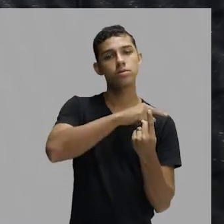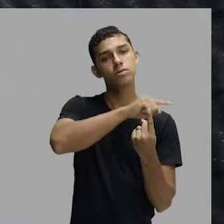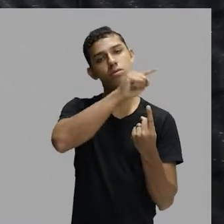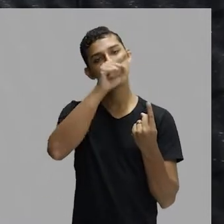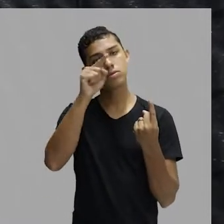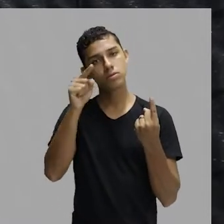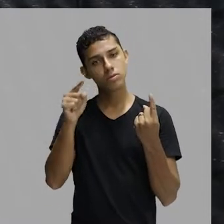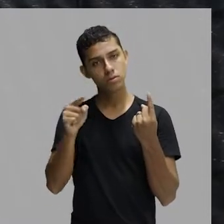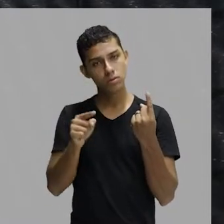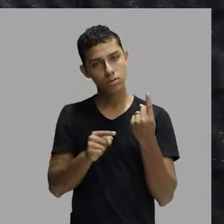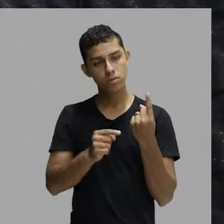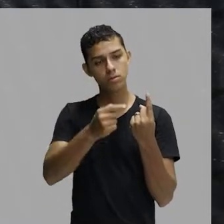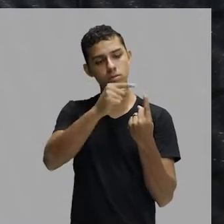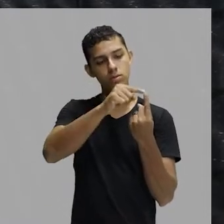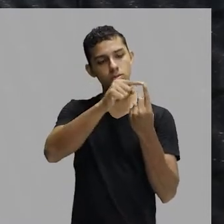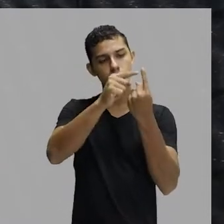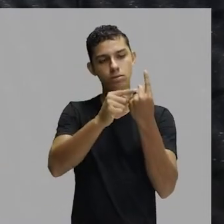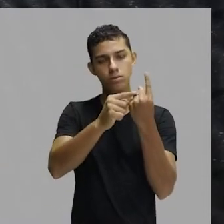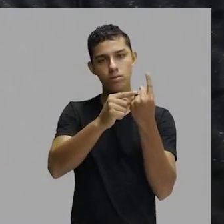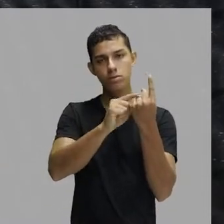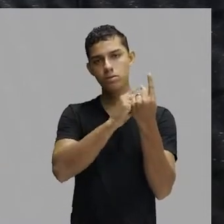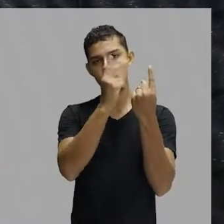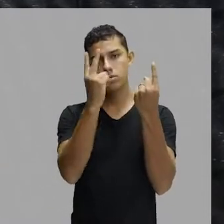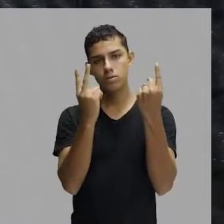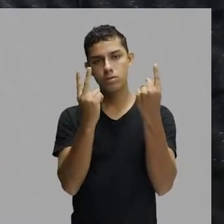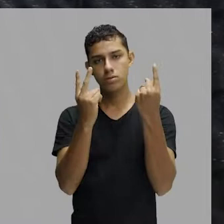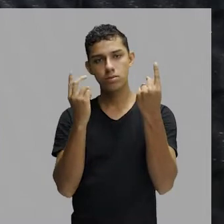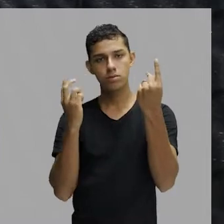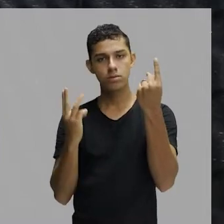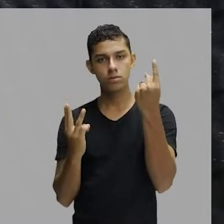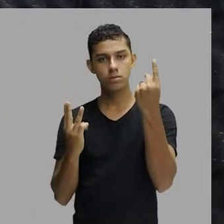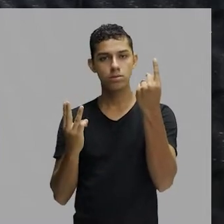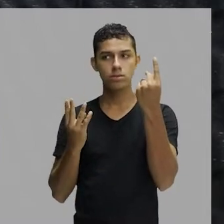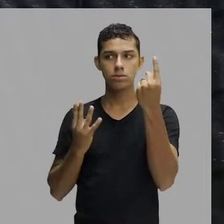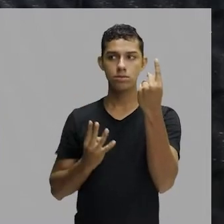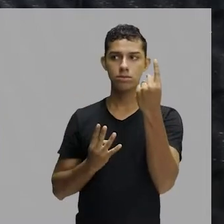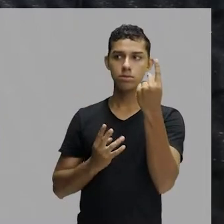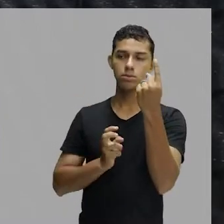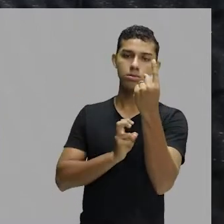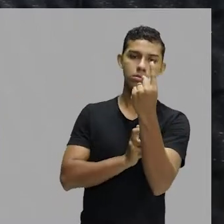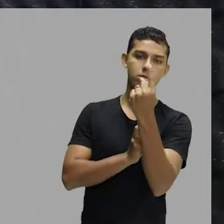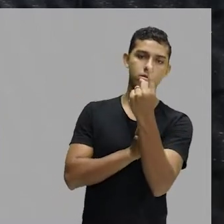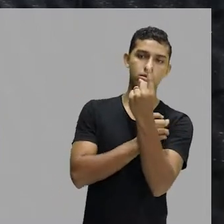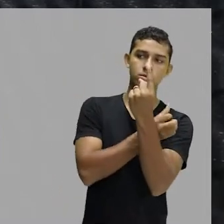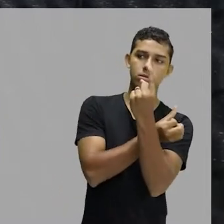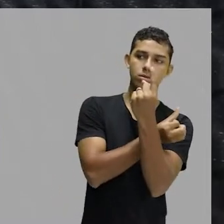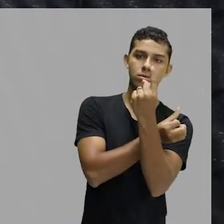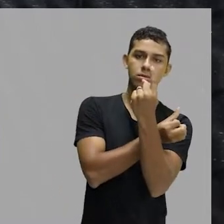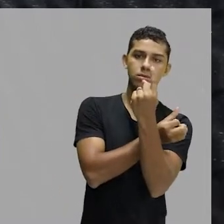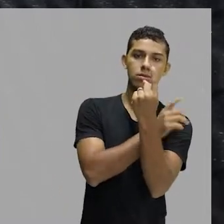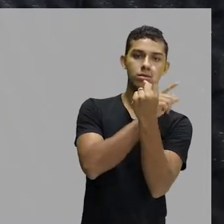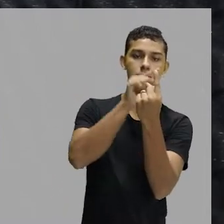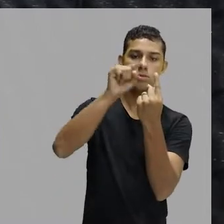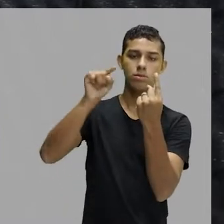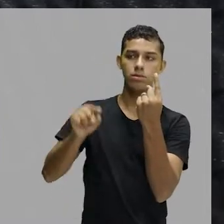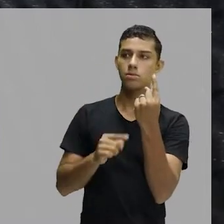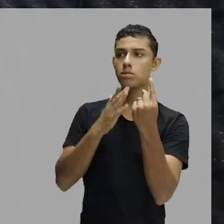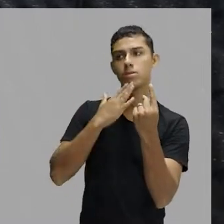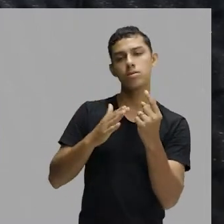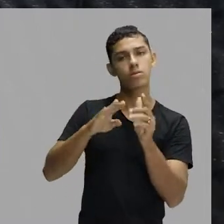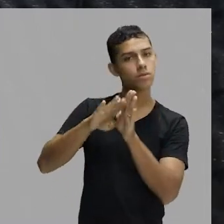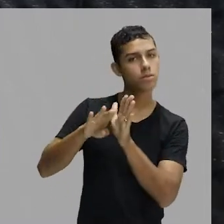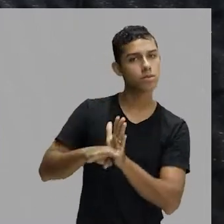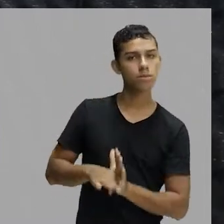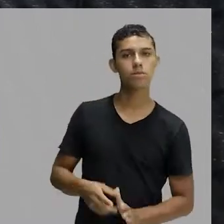sentido horário, eu tenho o sentido horário ou o sentido anti-horário. Eu vou escolher o sentido que resultar nos